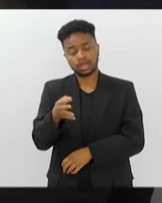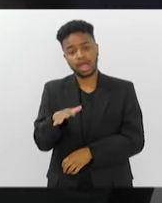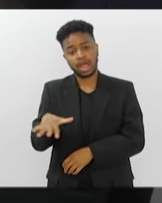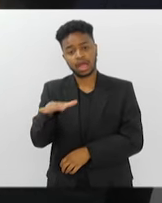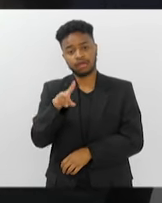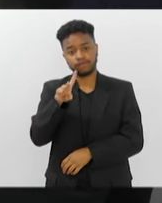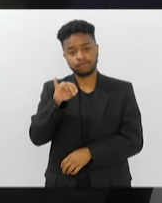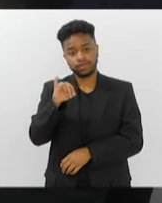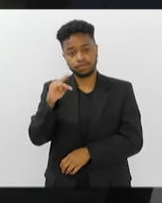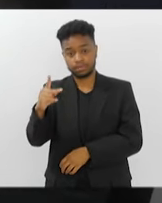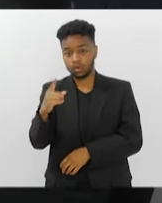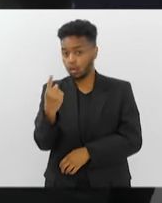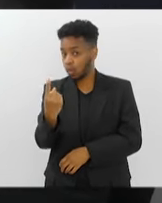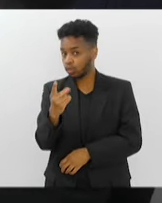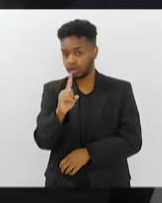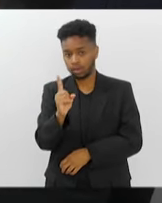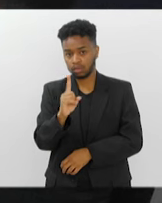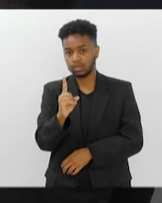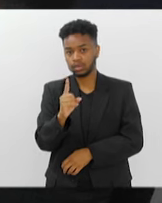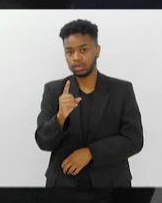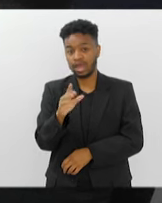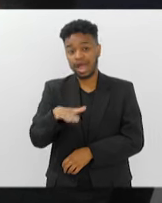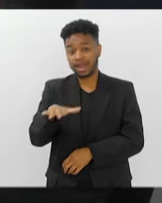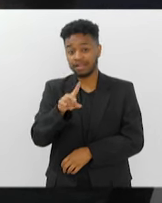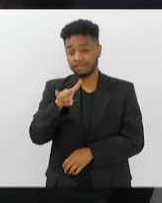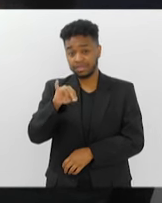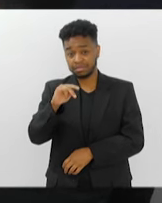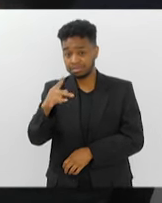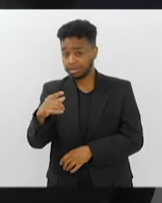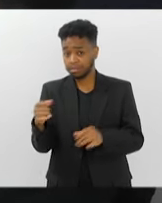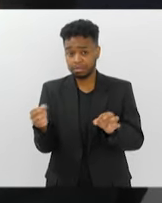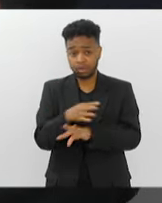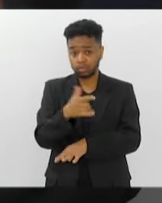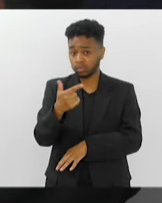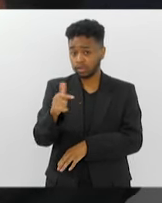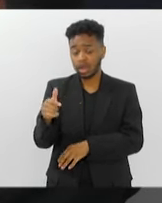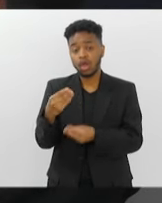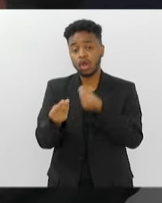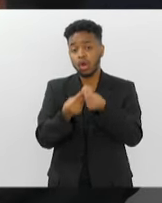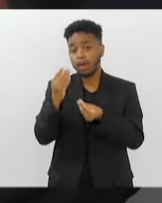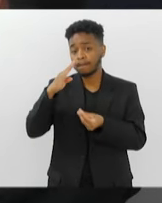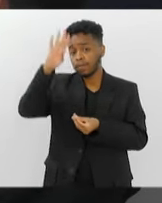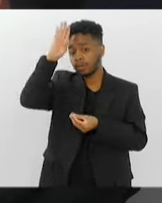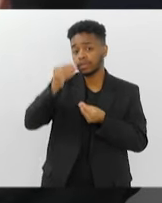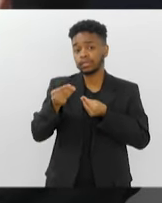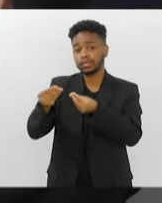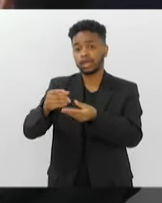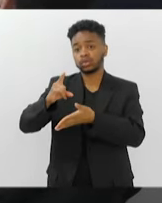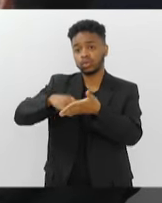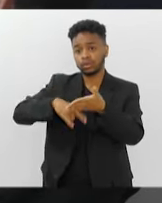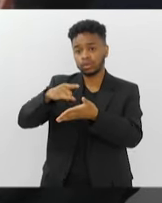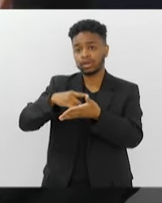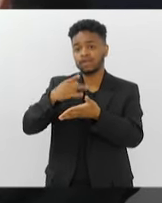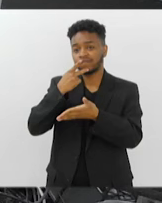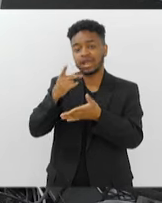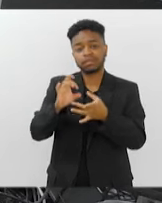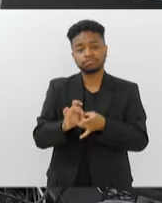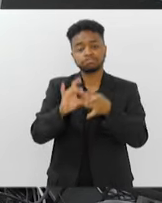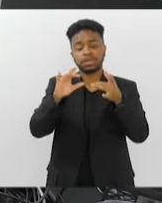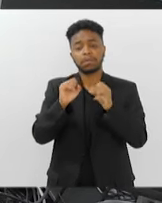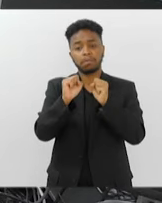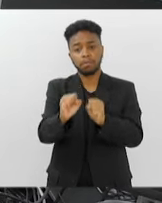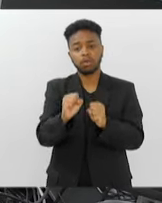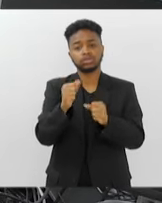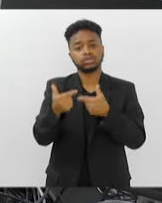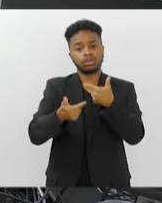vips não é só uma área vip área vip não vai est pronto os camarotes não vão estar pronto como é que o bombeiro vai emitir um documento autorizando sem